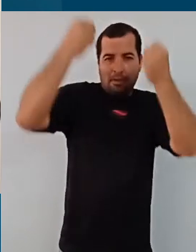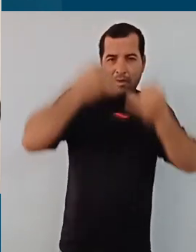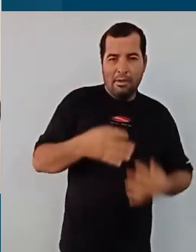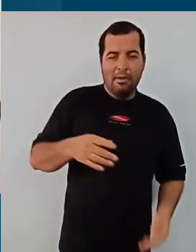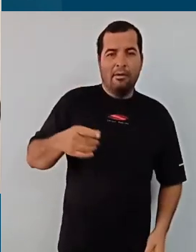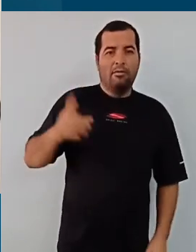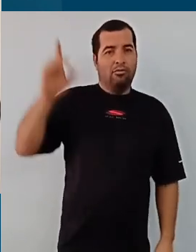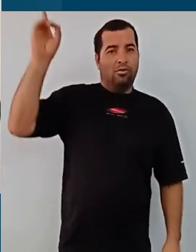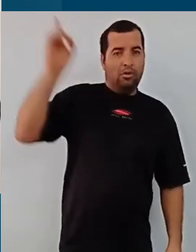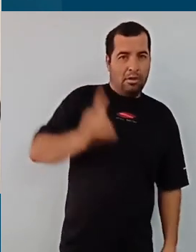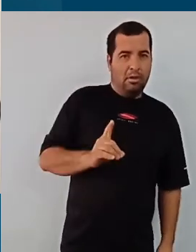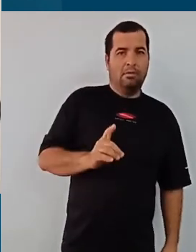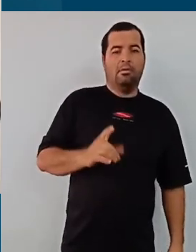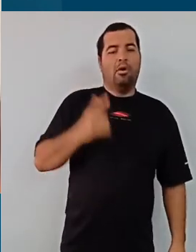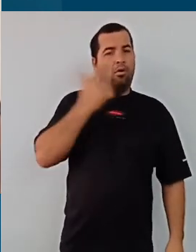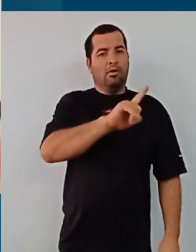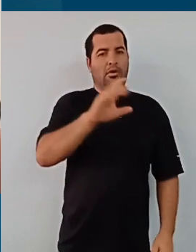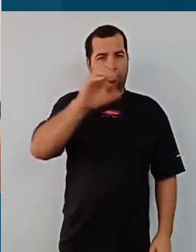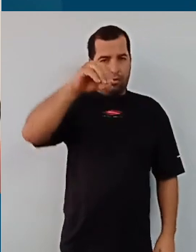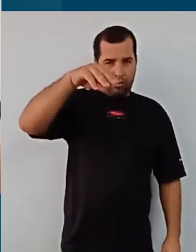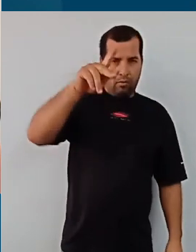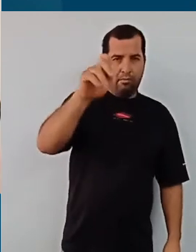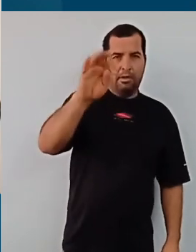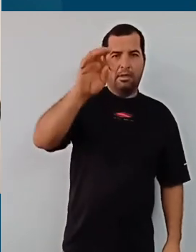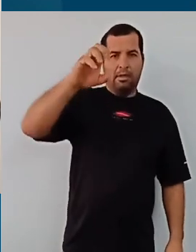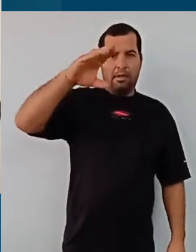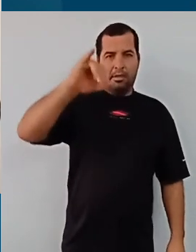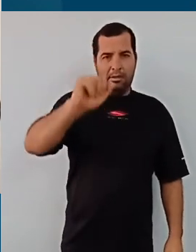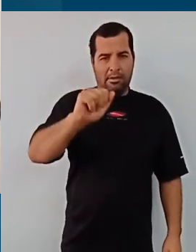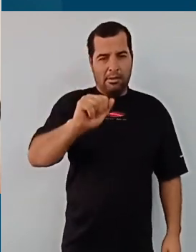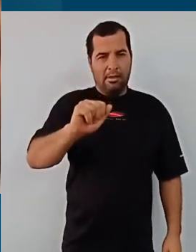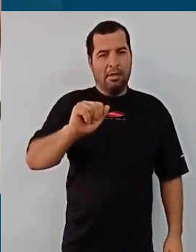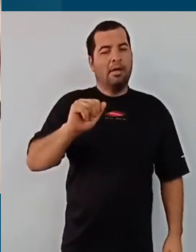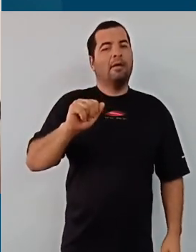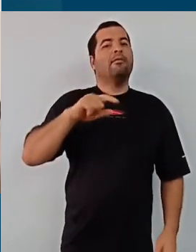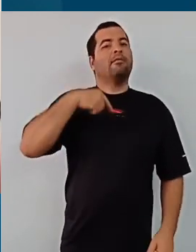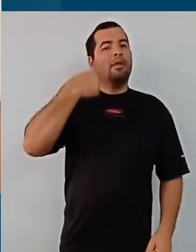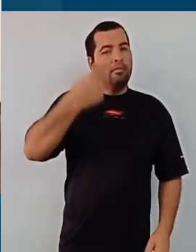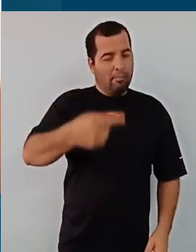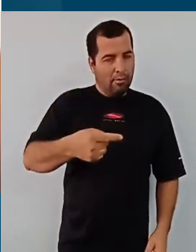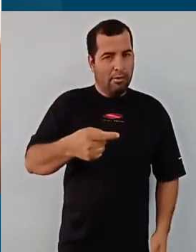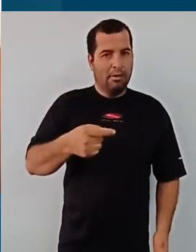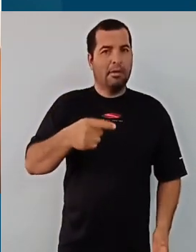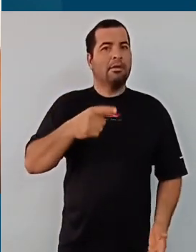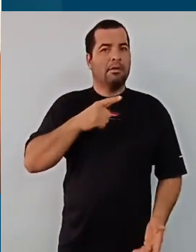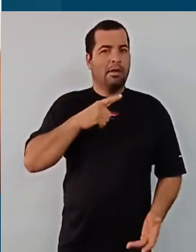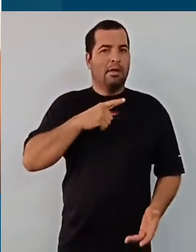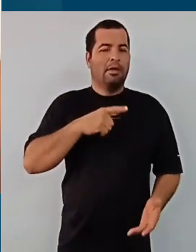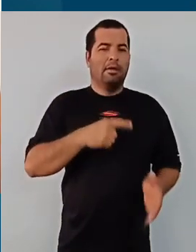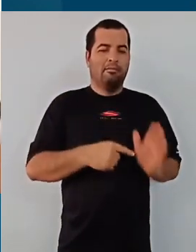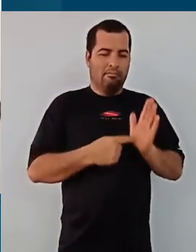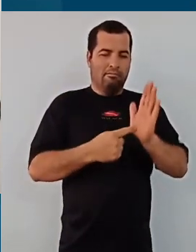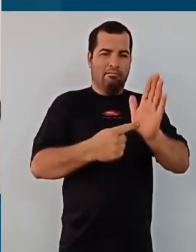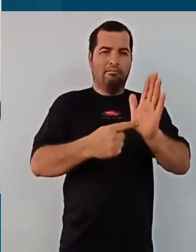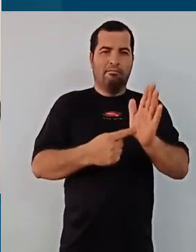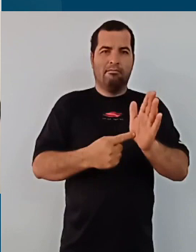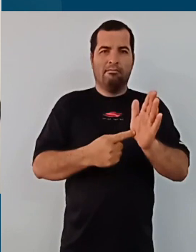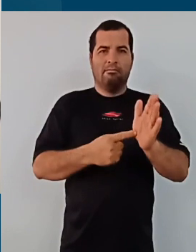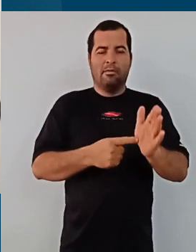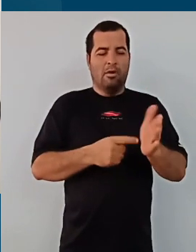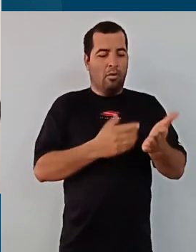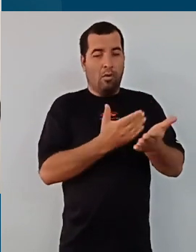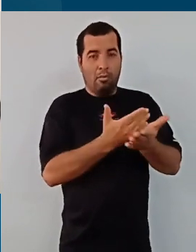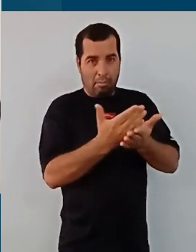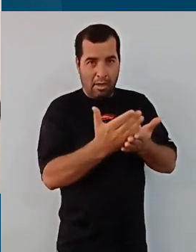de competências e tal, ao ponto que, no final, né, até no documento introdutório da base, está lá dito, né, que quando se fala